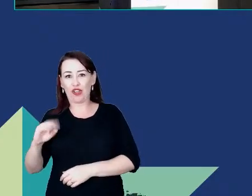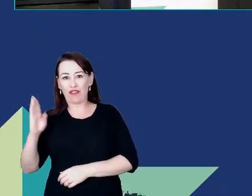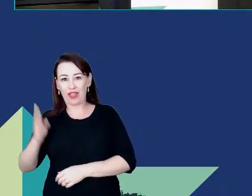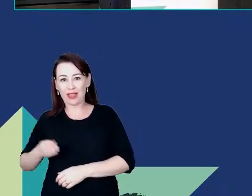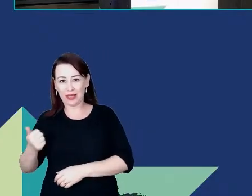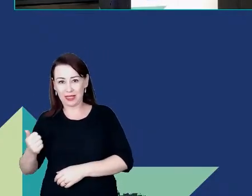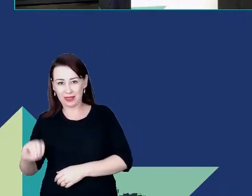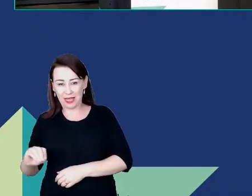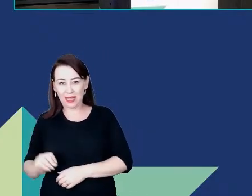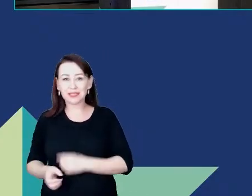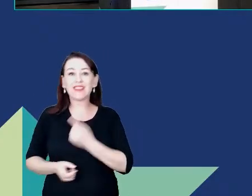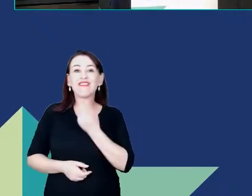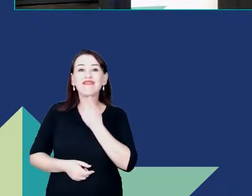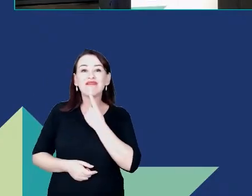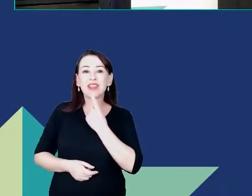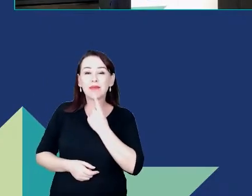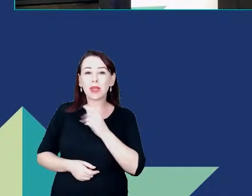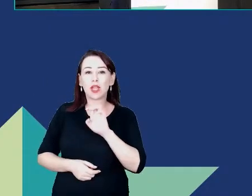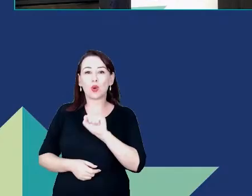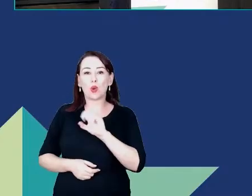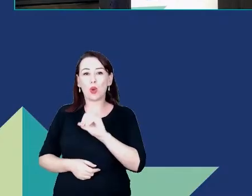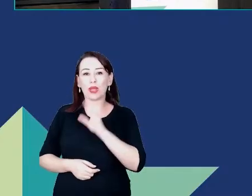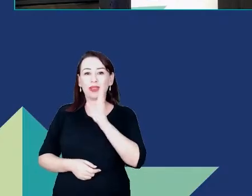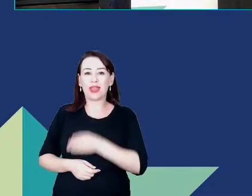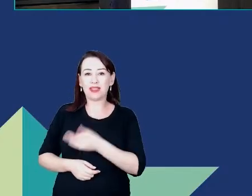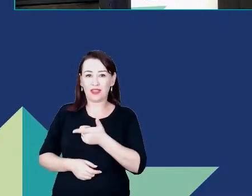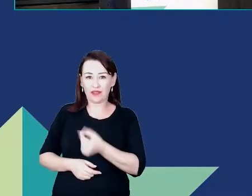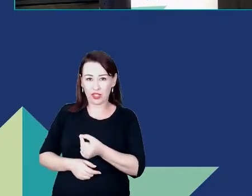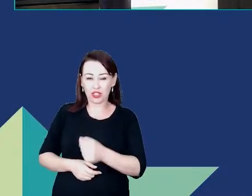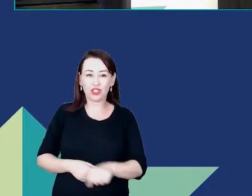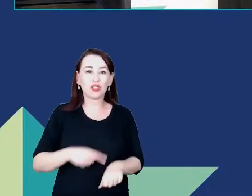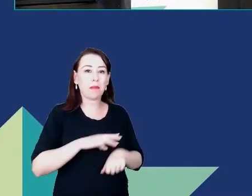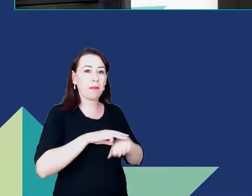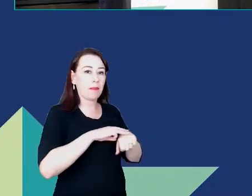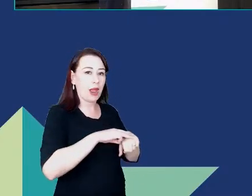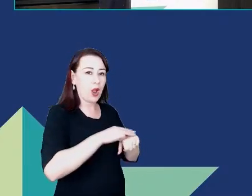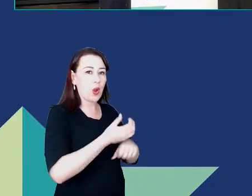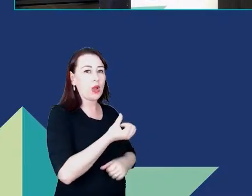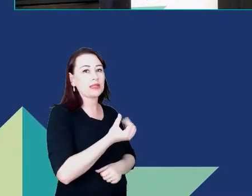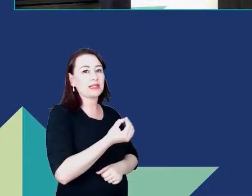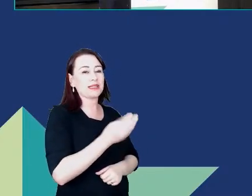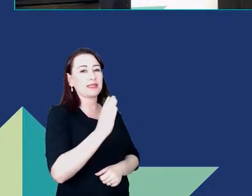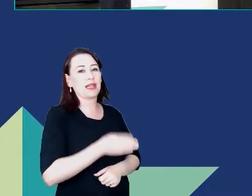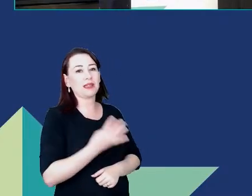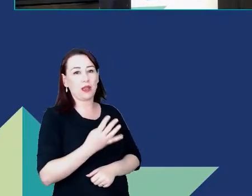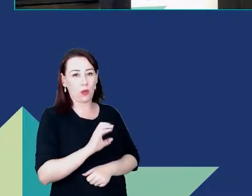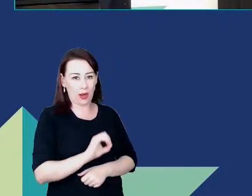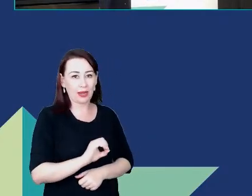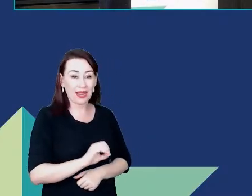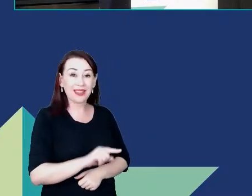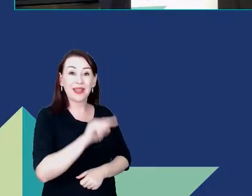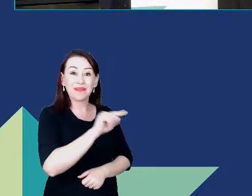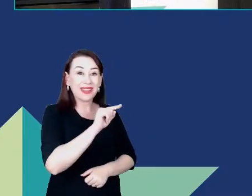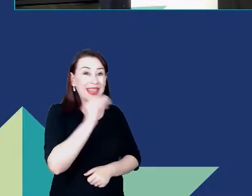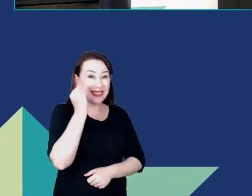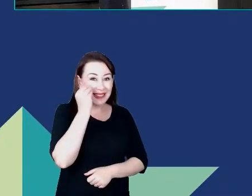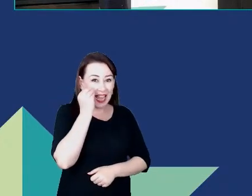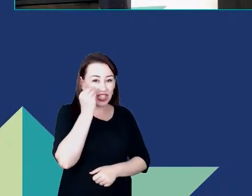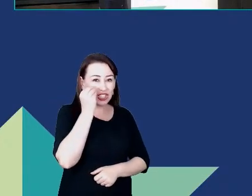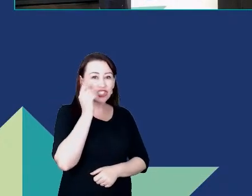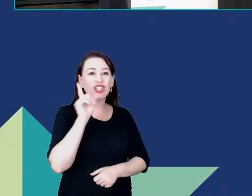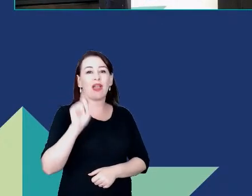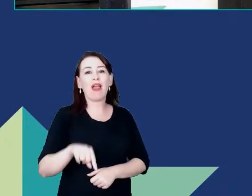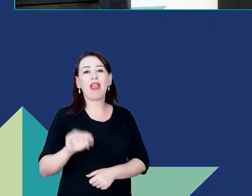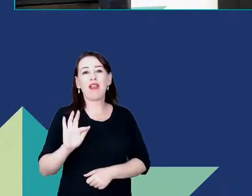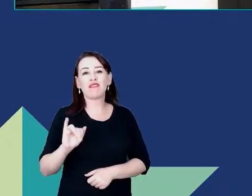o 80-20, né, e o marrom 60-40. Né? Esses testes eles são testes de filtragem em torno de 10 a